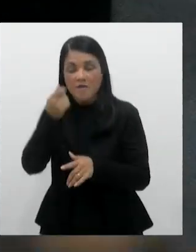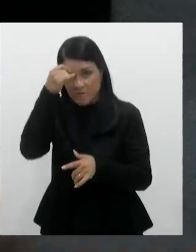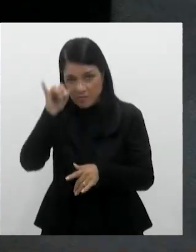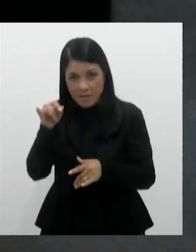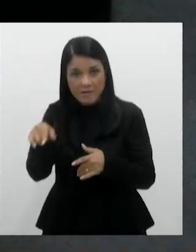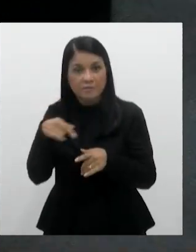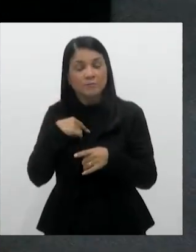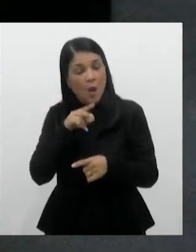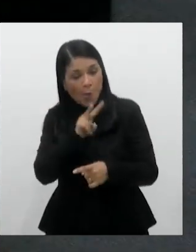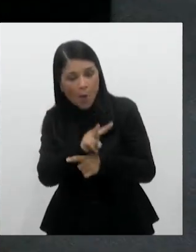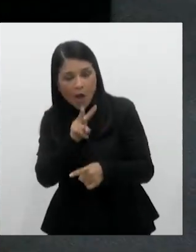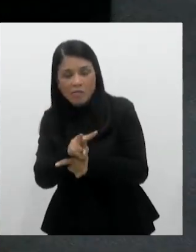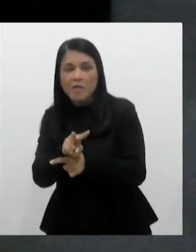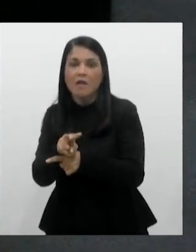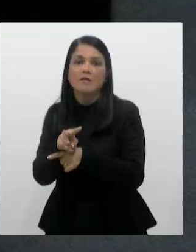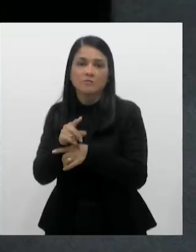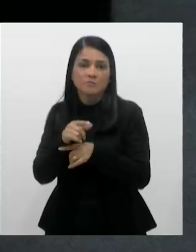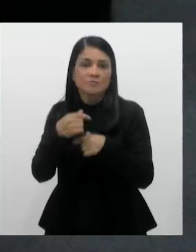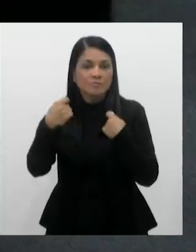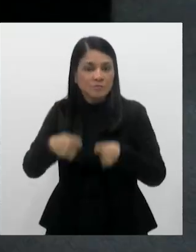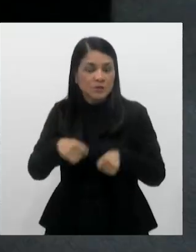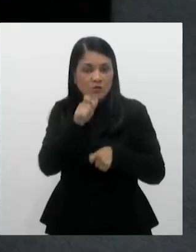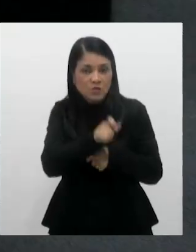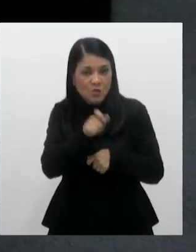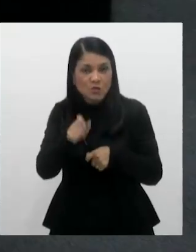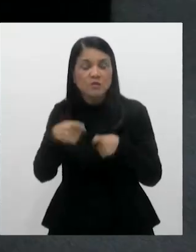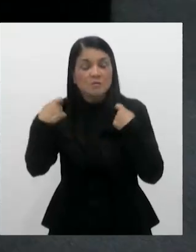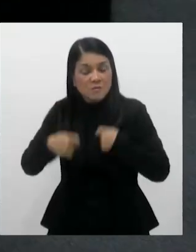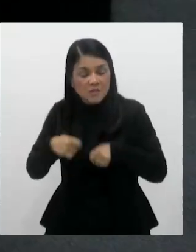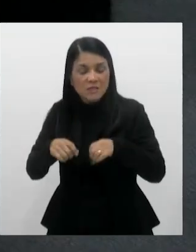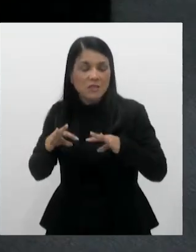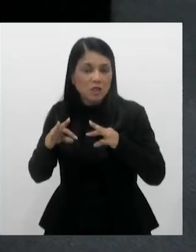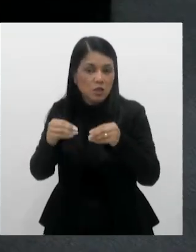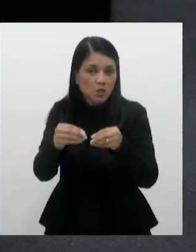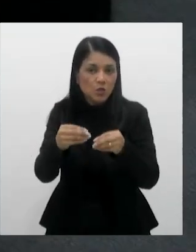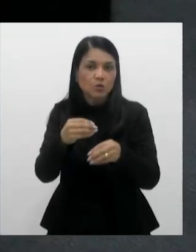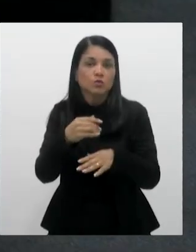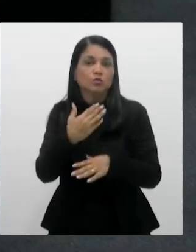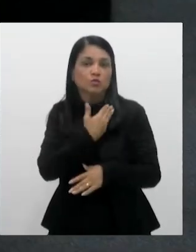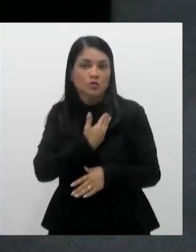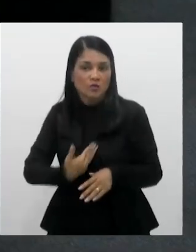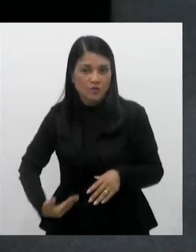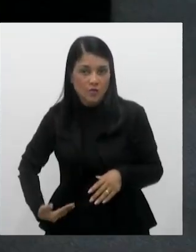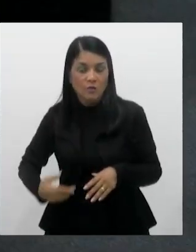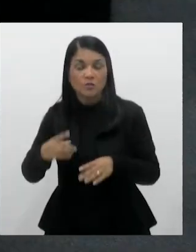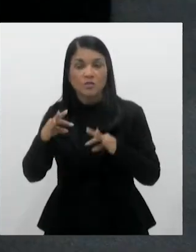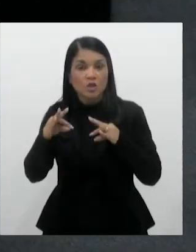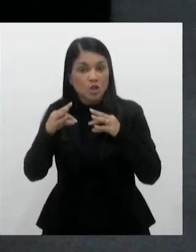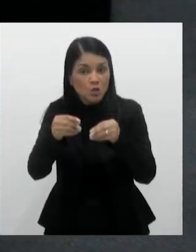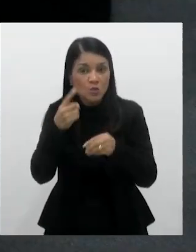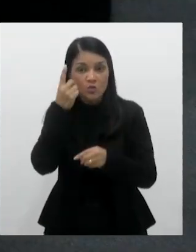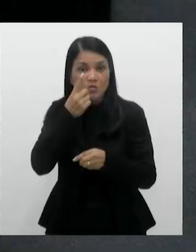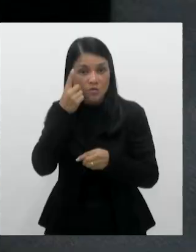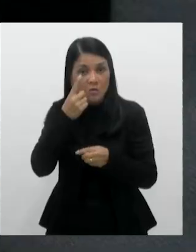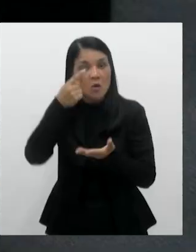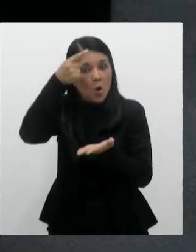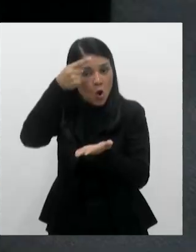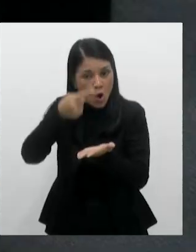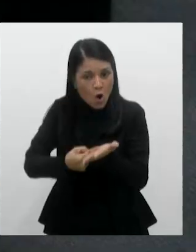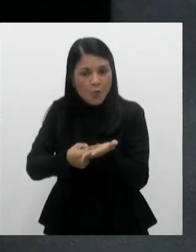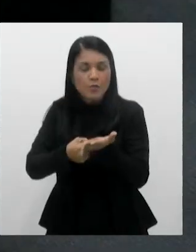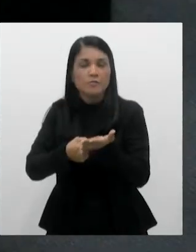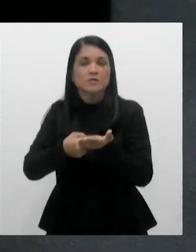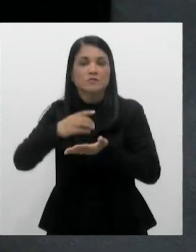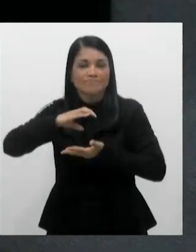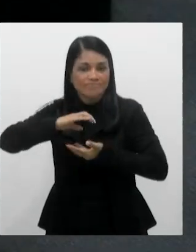para salvaguardar a vida das pessoas, mas a gente precisa que o governo e todos os deputados dessa casa se comprometam com a